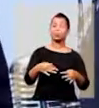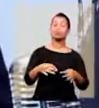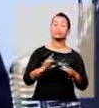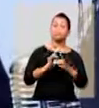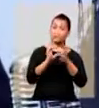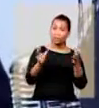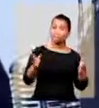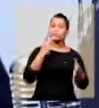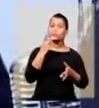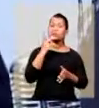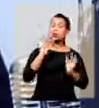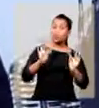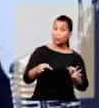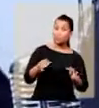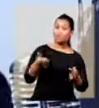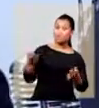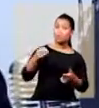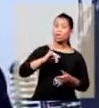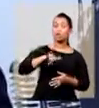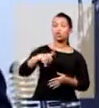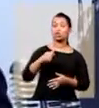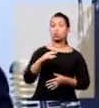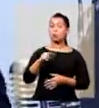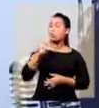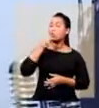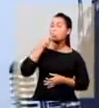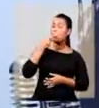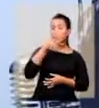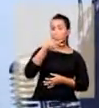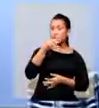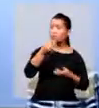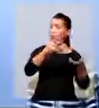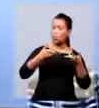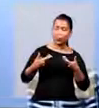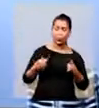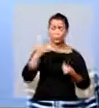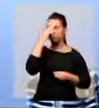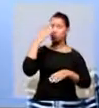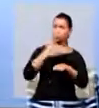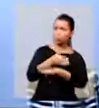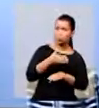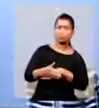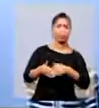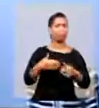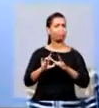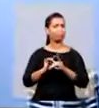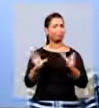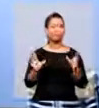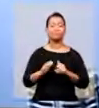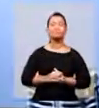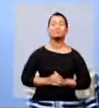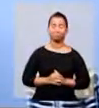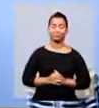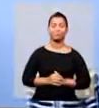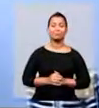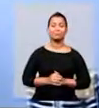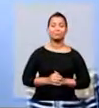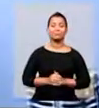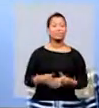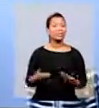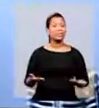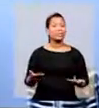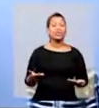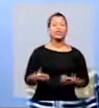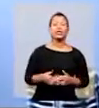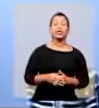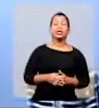convidar o pessoal a participar do CAD. Enfim, Jatobá, fica à vontade aí. Não, mais uma vez só agradecer a